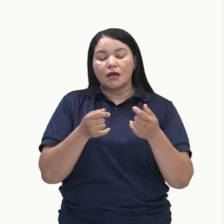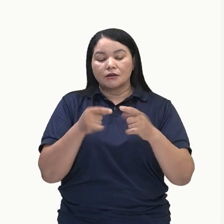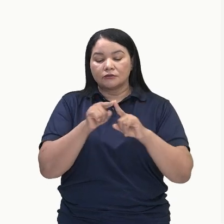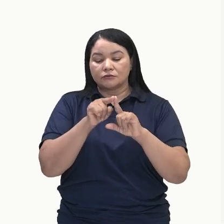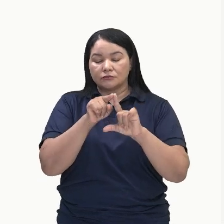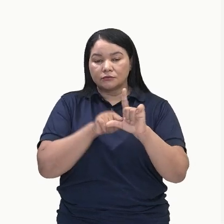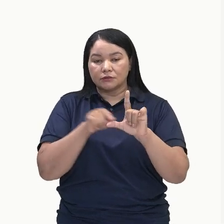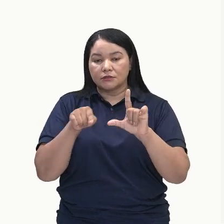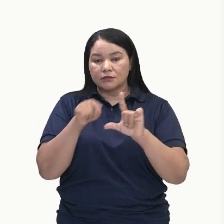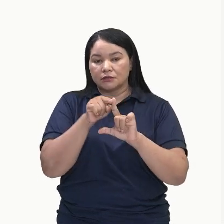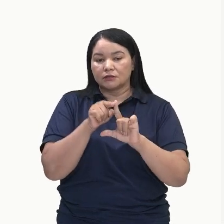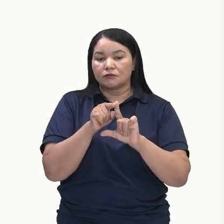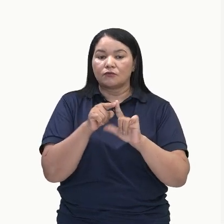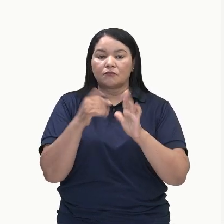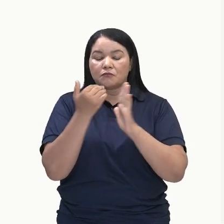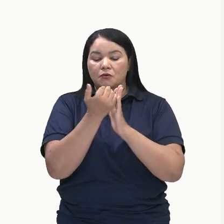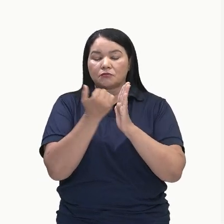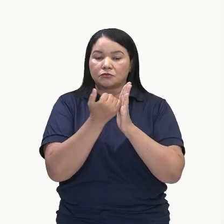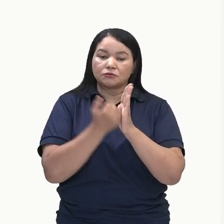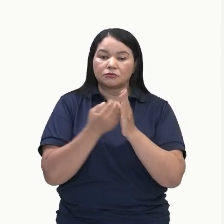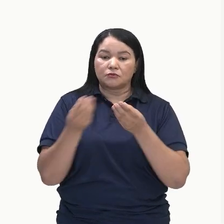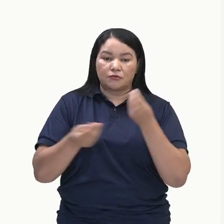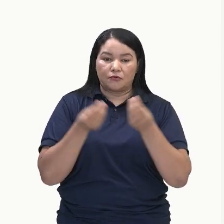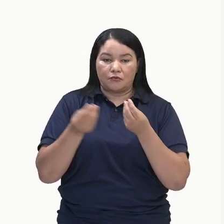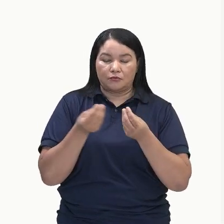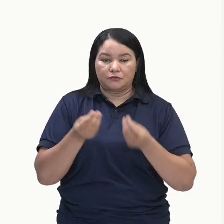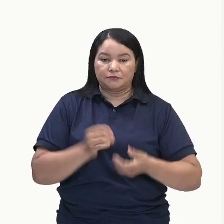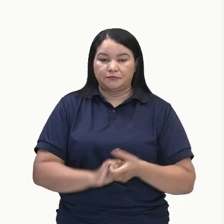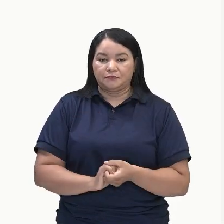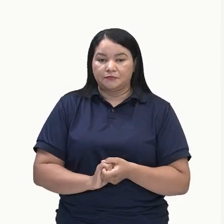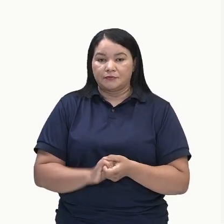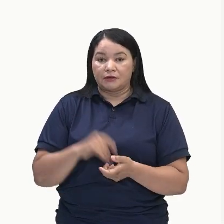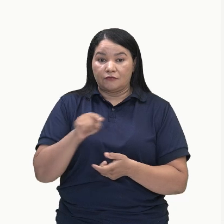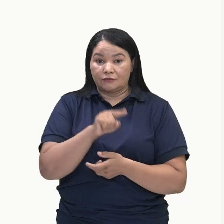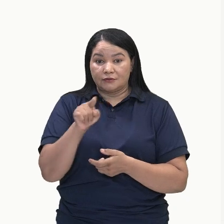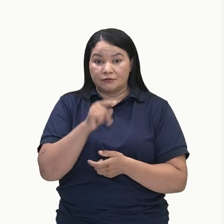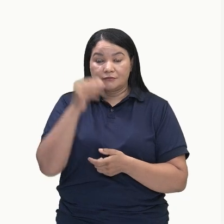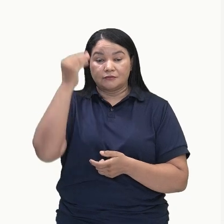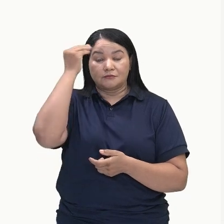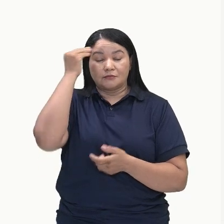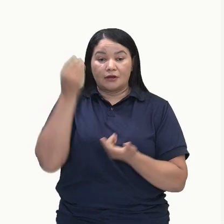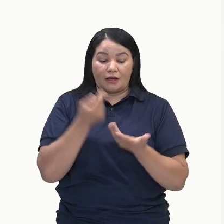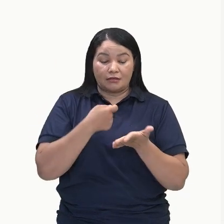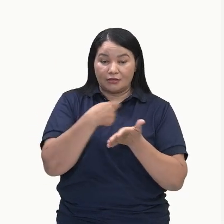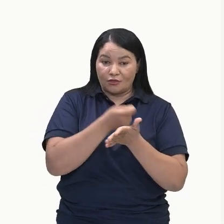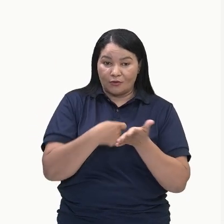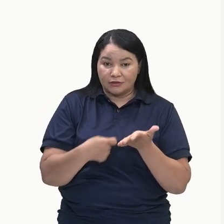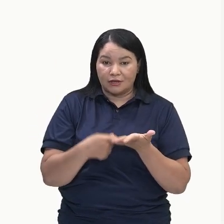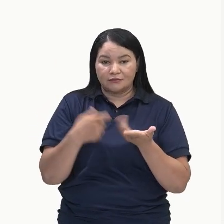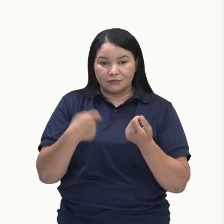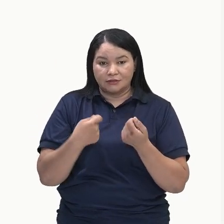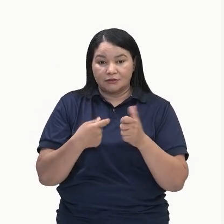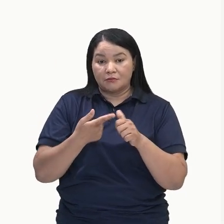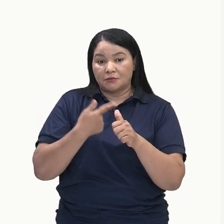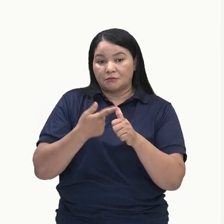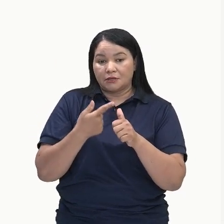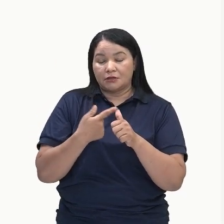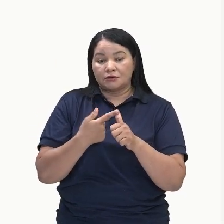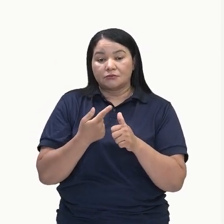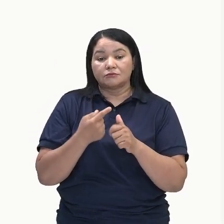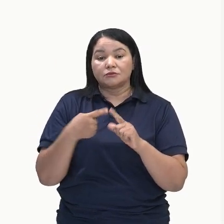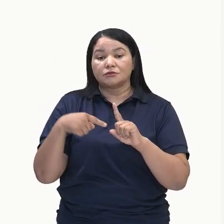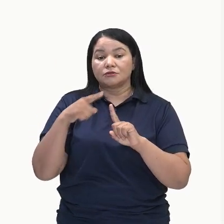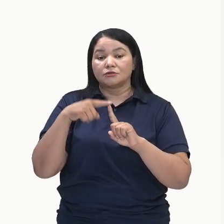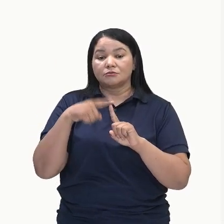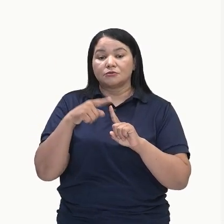é classificado como, para você não esquecer, faça aí a anotação, o primeiro tipo de triângulo que nós